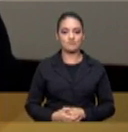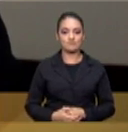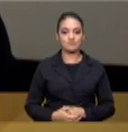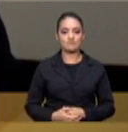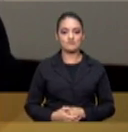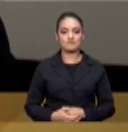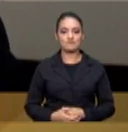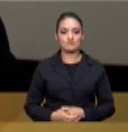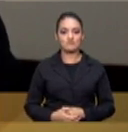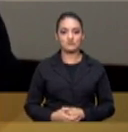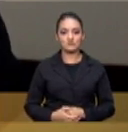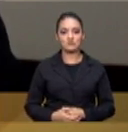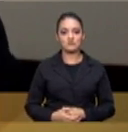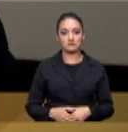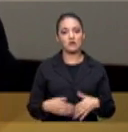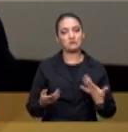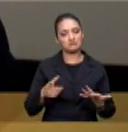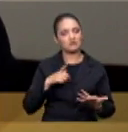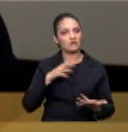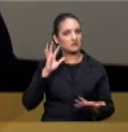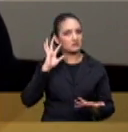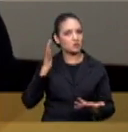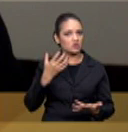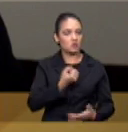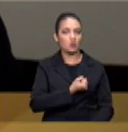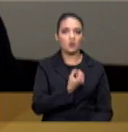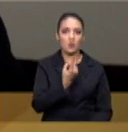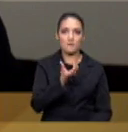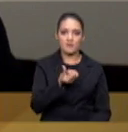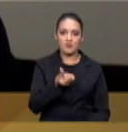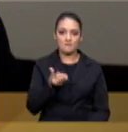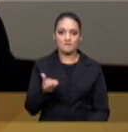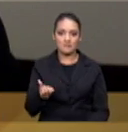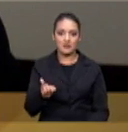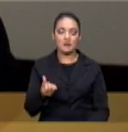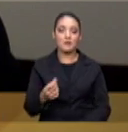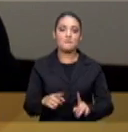essa solução de consulta 166, o entendimento